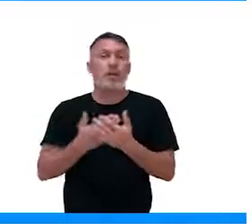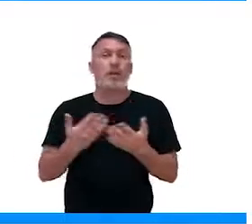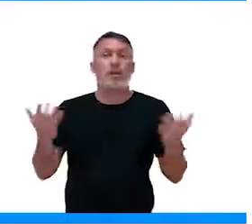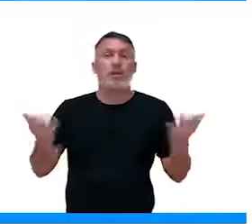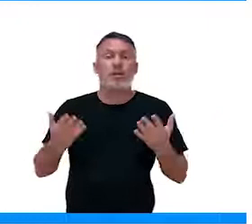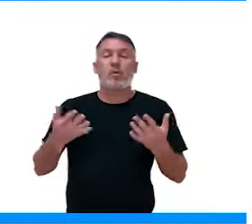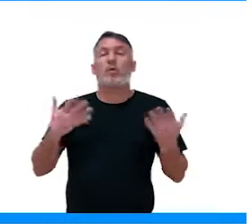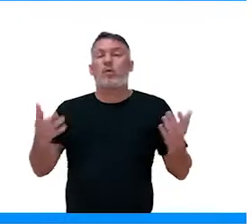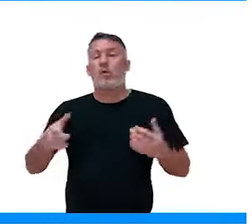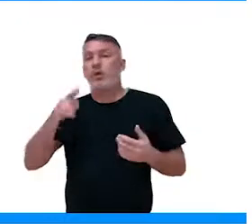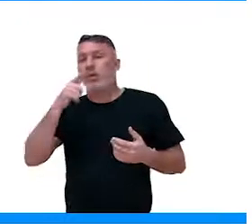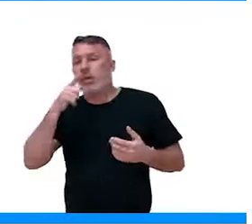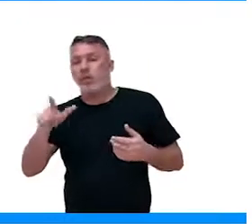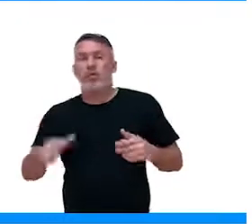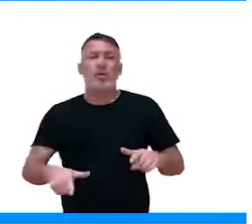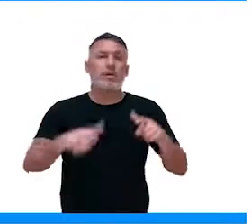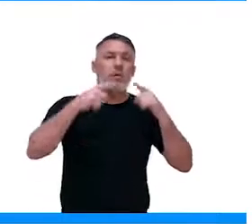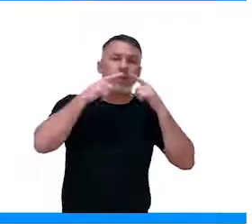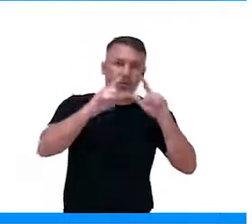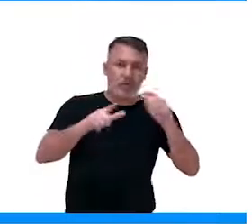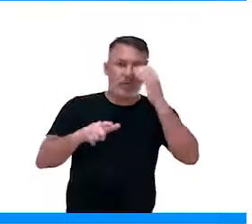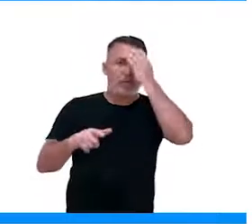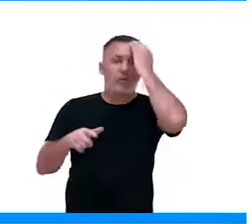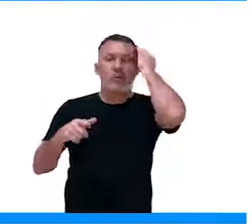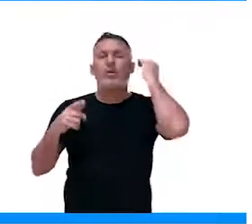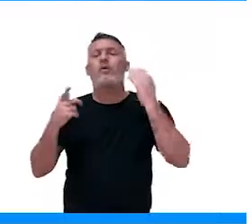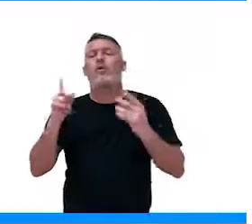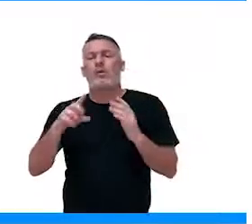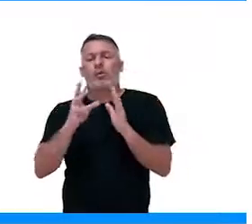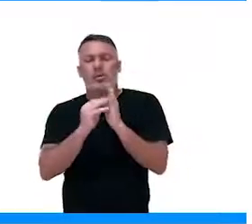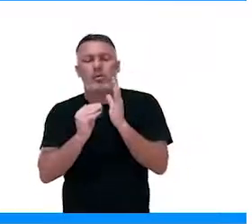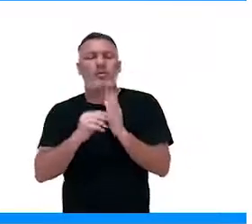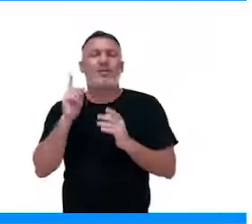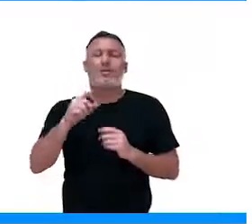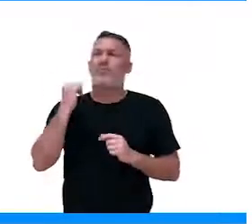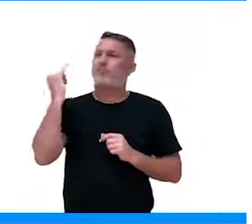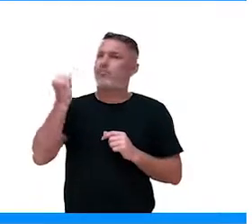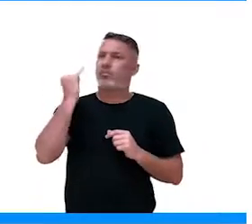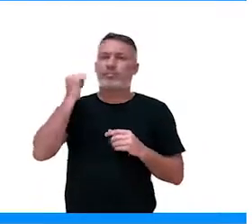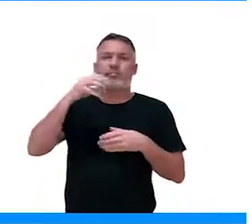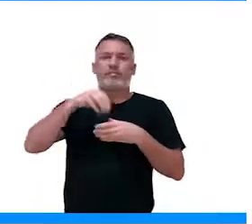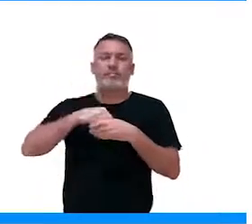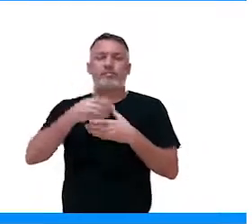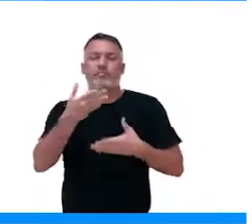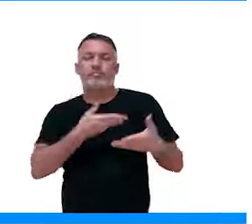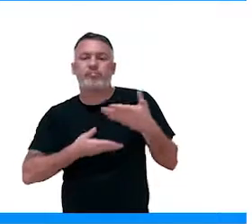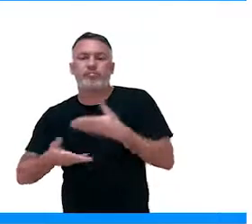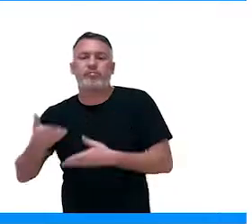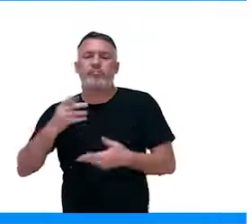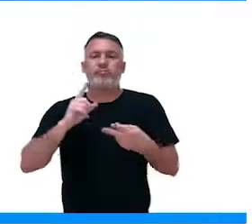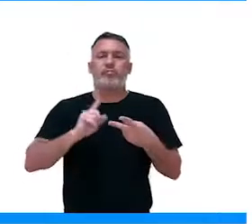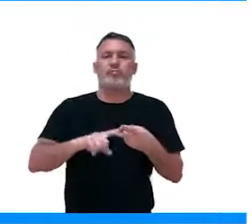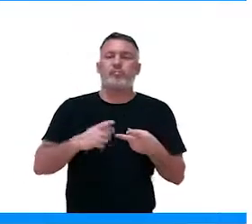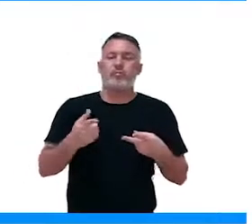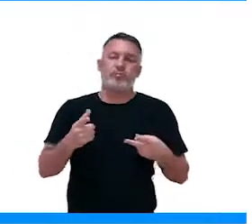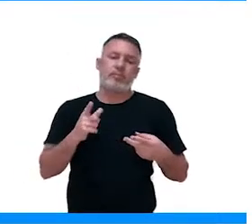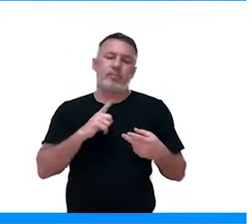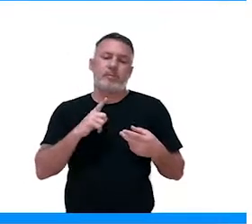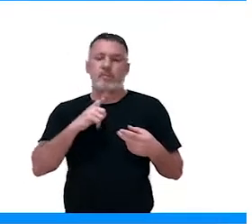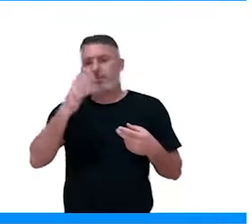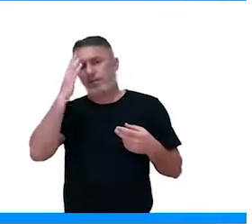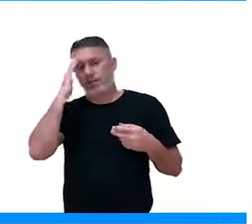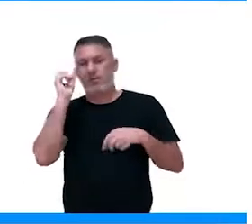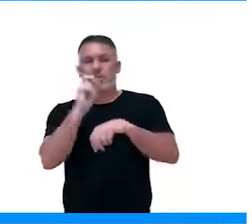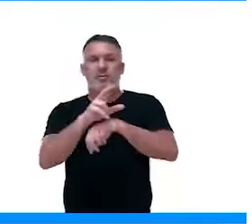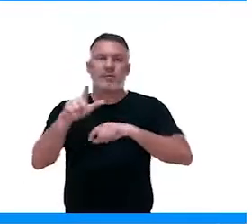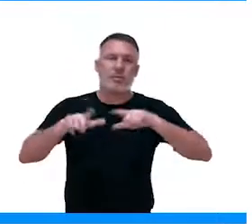lá. Na aula de hoje, a gente vai falar sobre língua e linguagem, que é um conteúdo muito importante nas nossas interações,